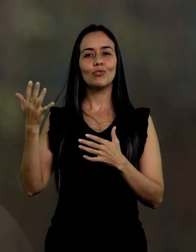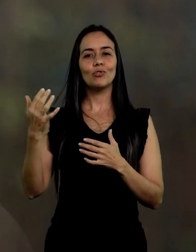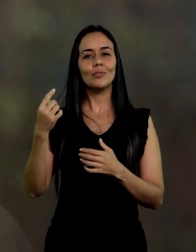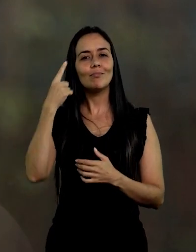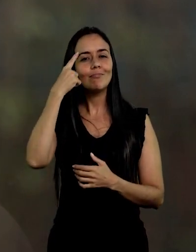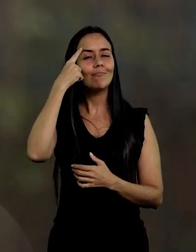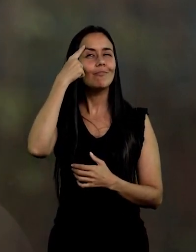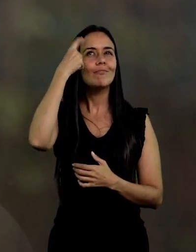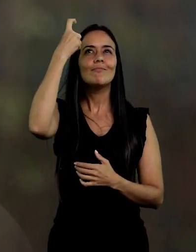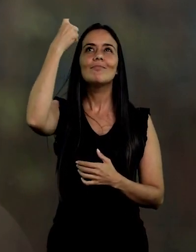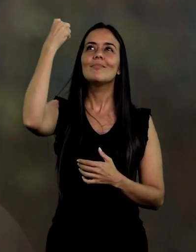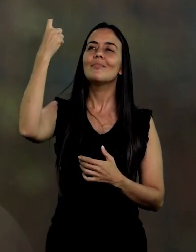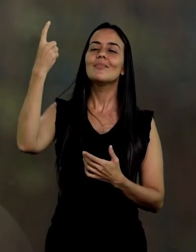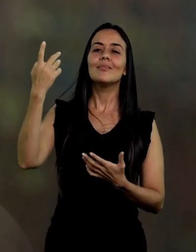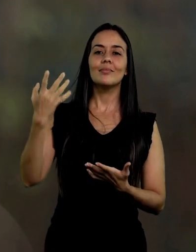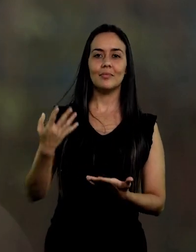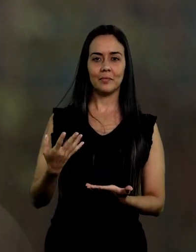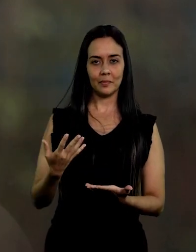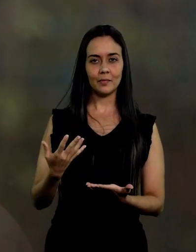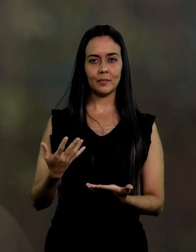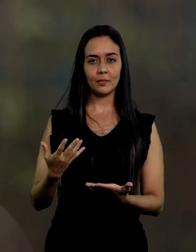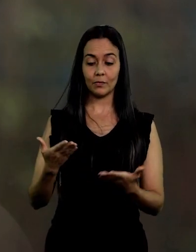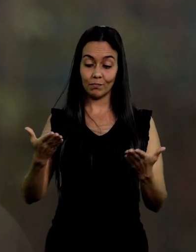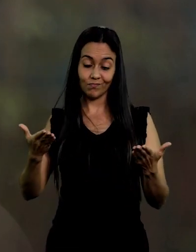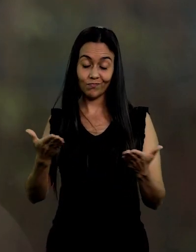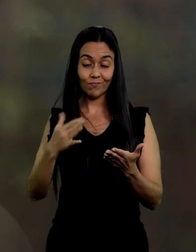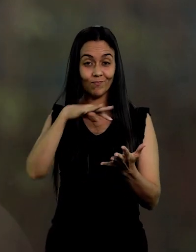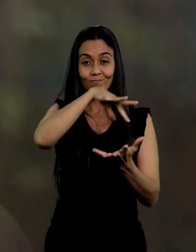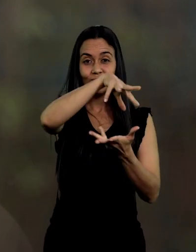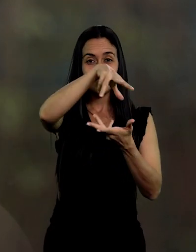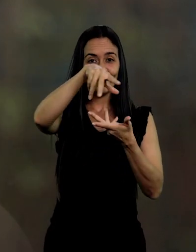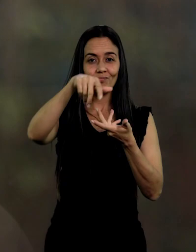aconteçam e que ainda não existem no mundo. Então, ele